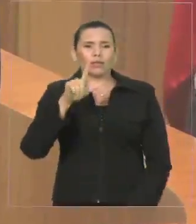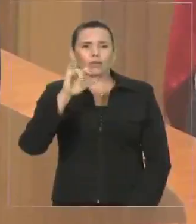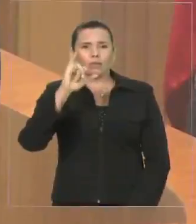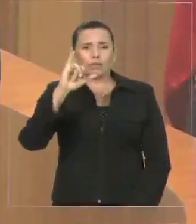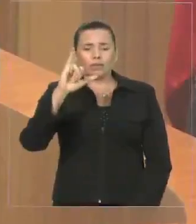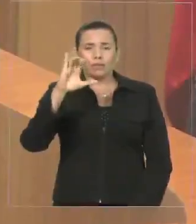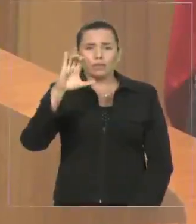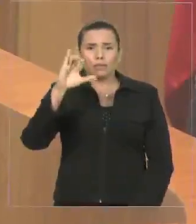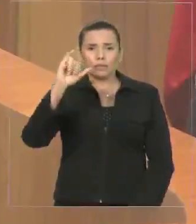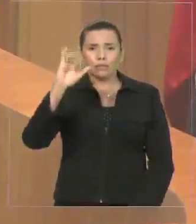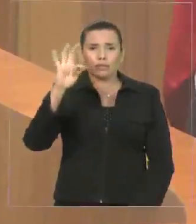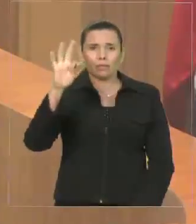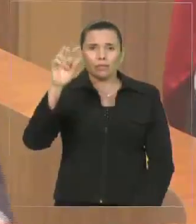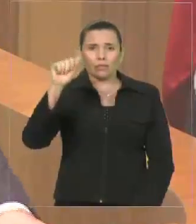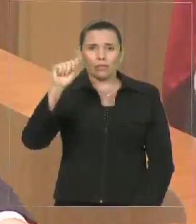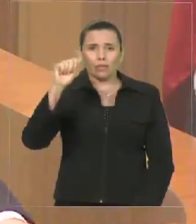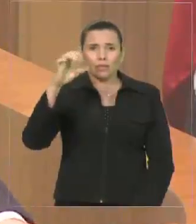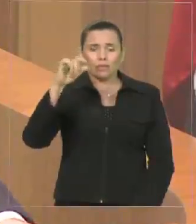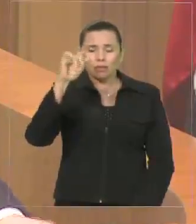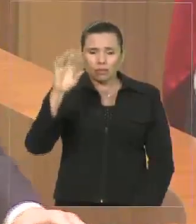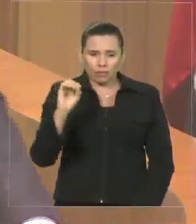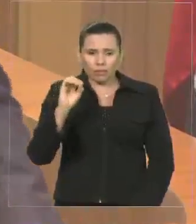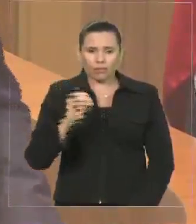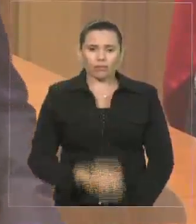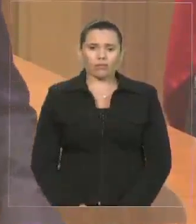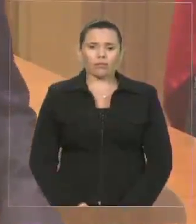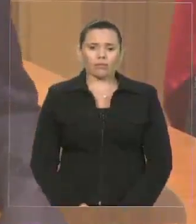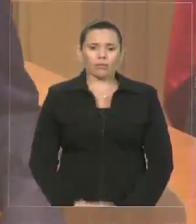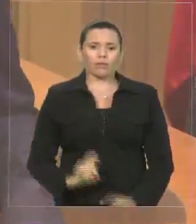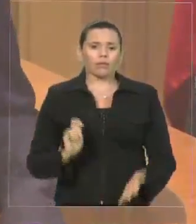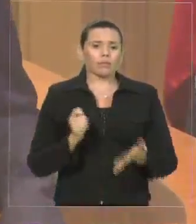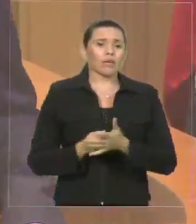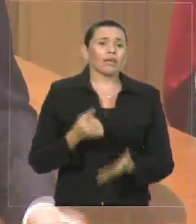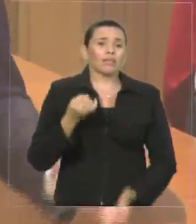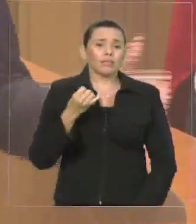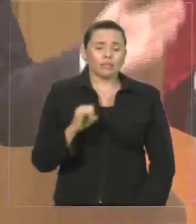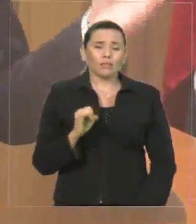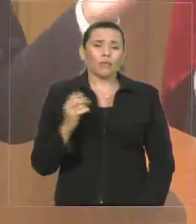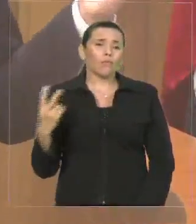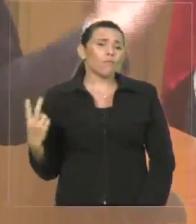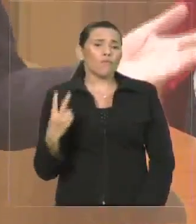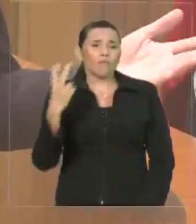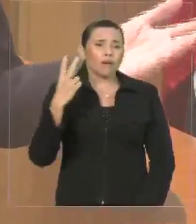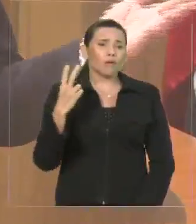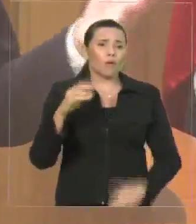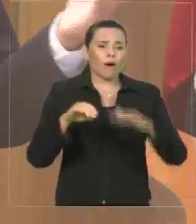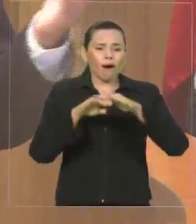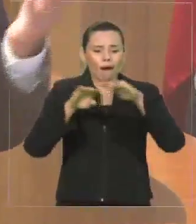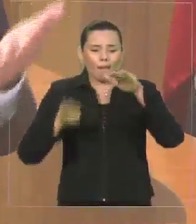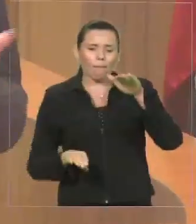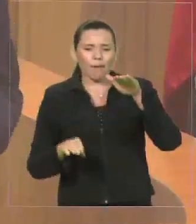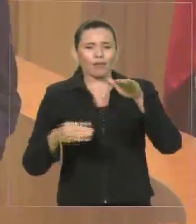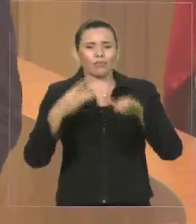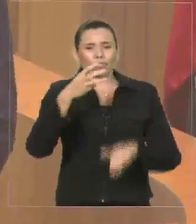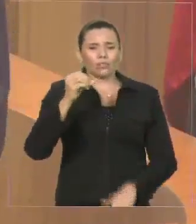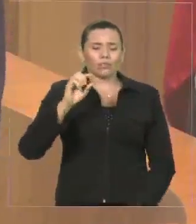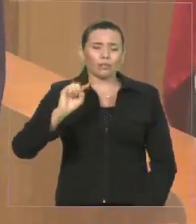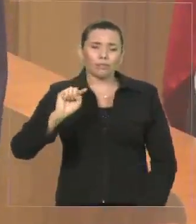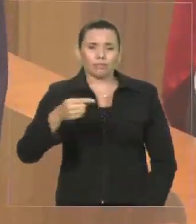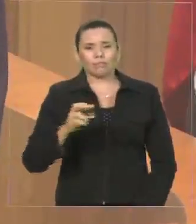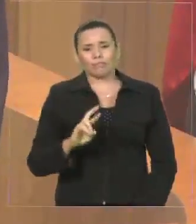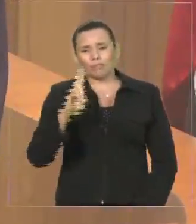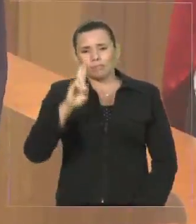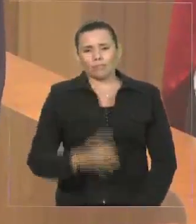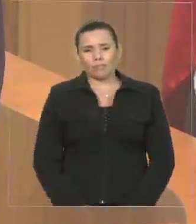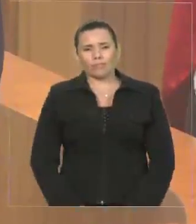mil reais. Deputado Rogério Cafeteira, leia o diário do Poder Executivo e